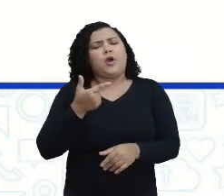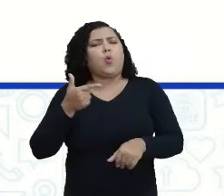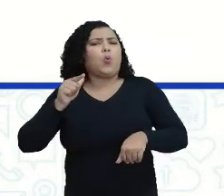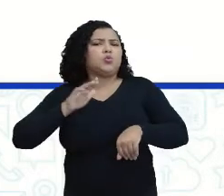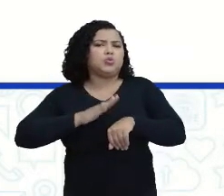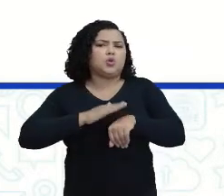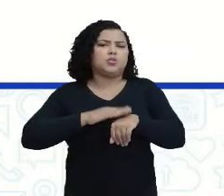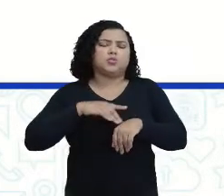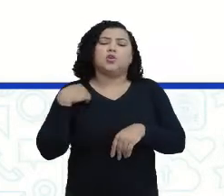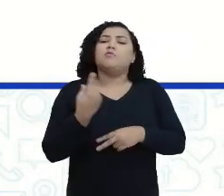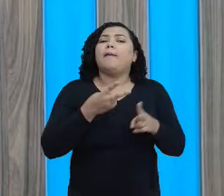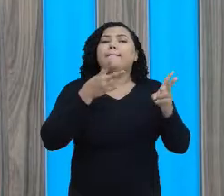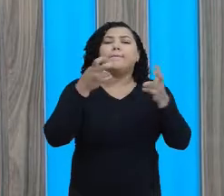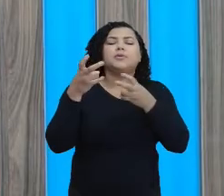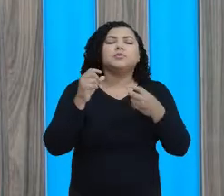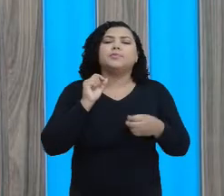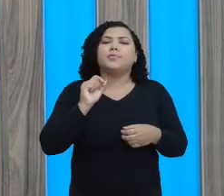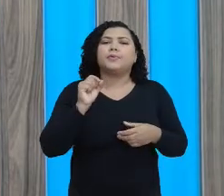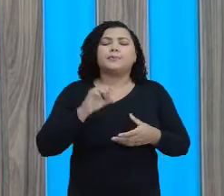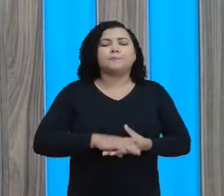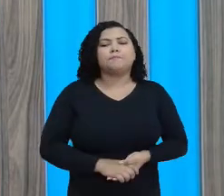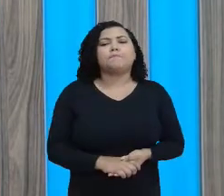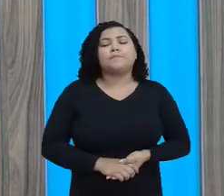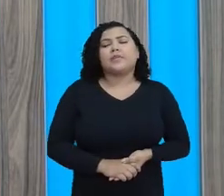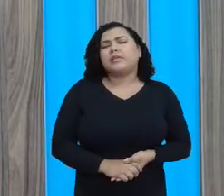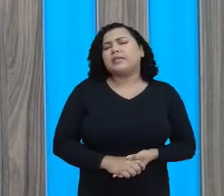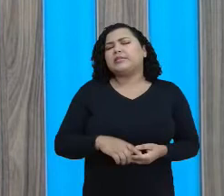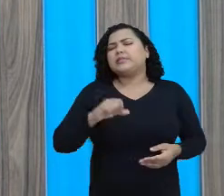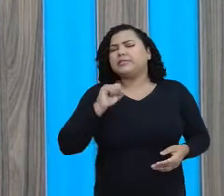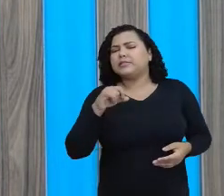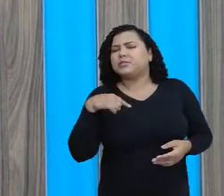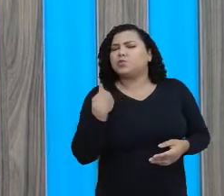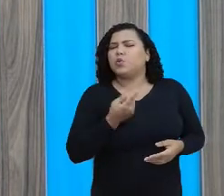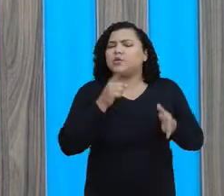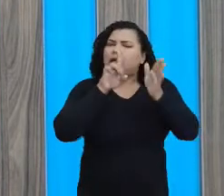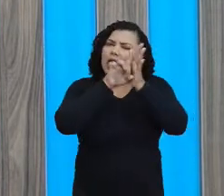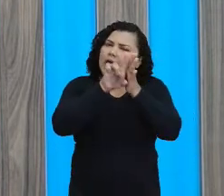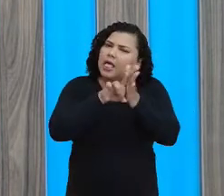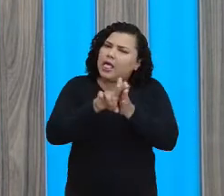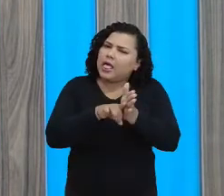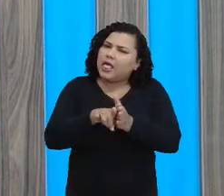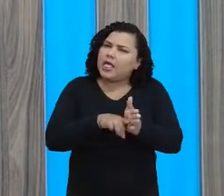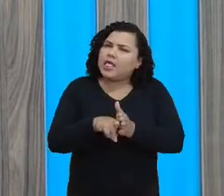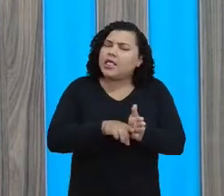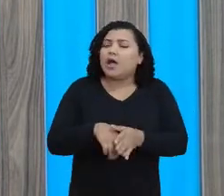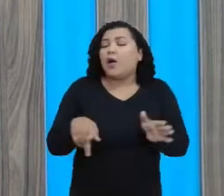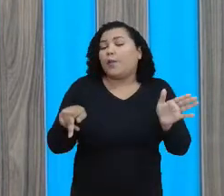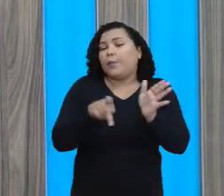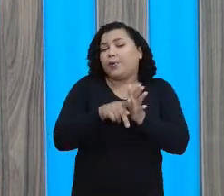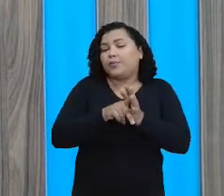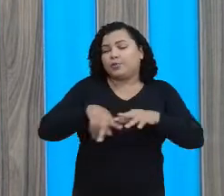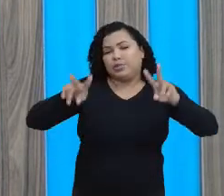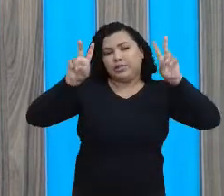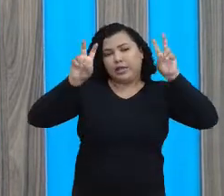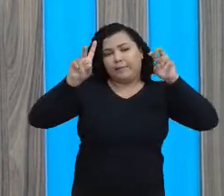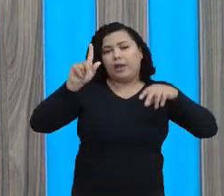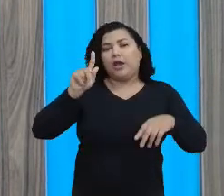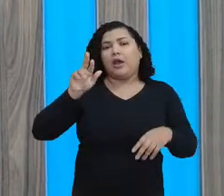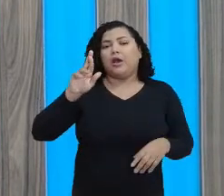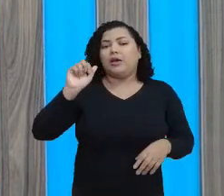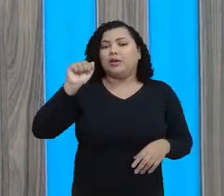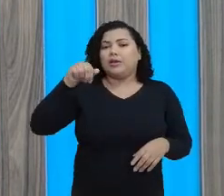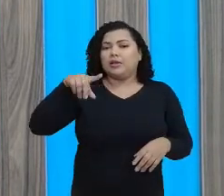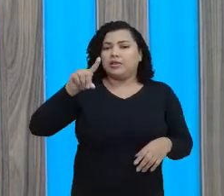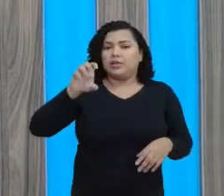gente vai perceber muitas vezes que quando você analisa as grandezas, é bom você fazer essa reflexão. Então, quando eu trouxe